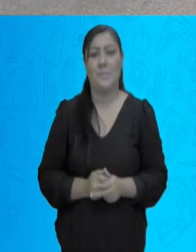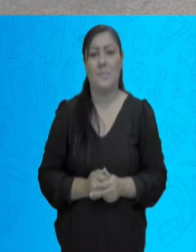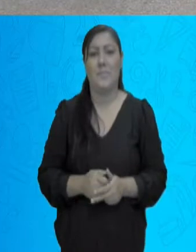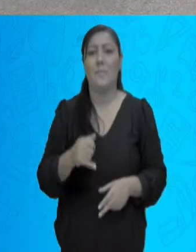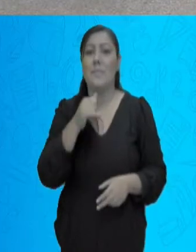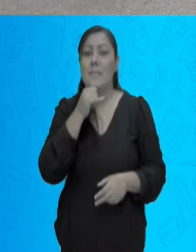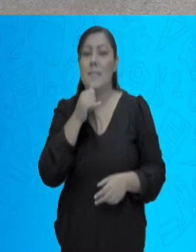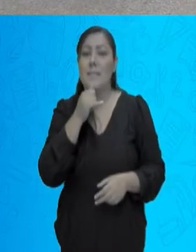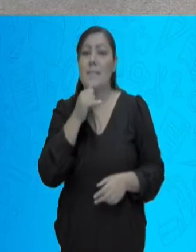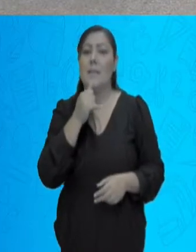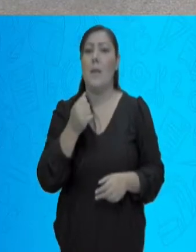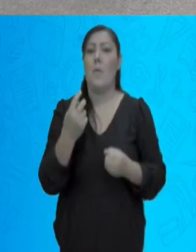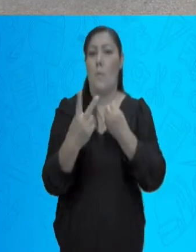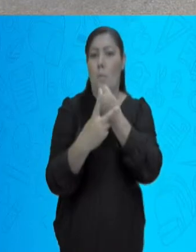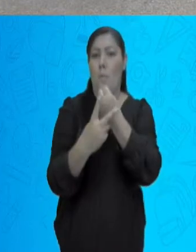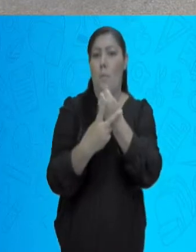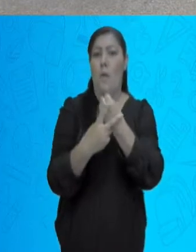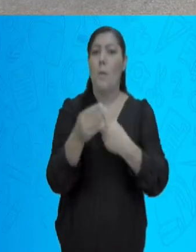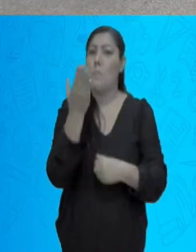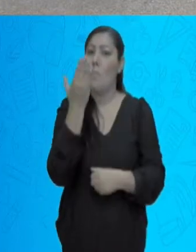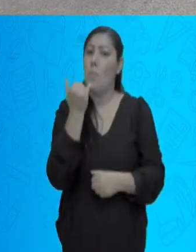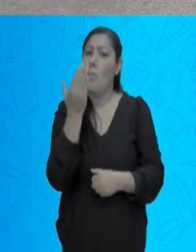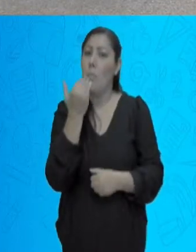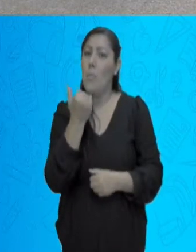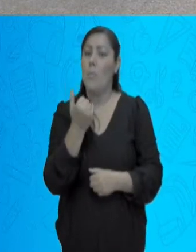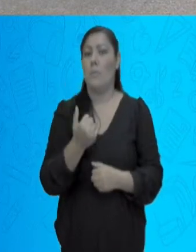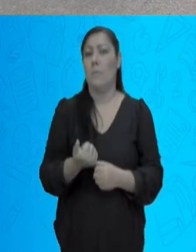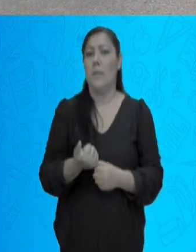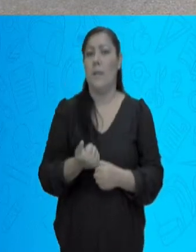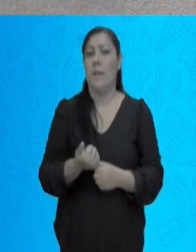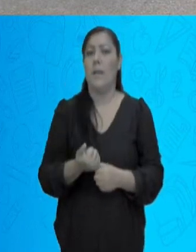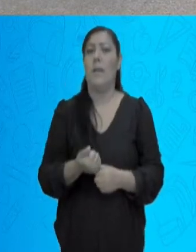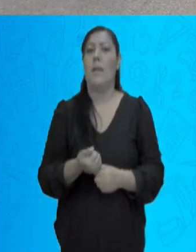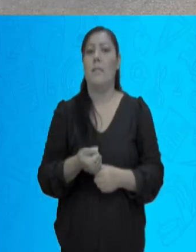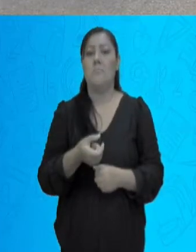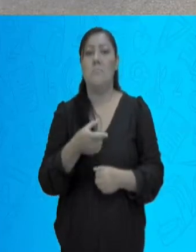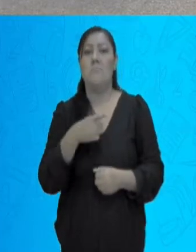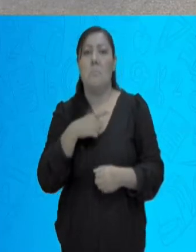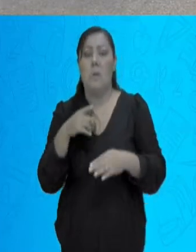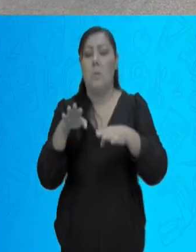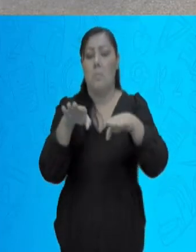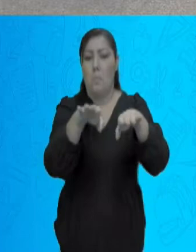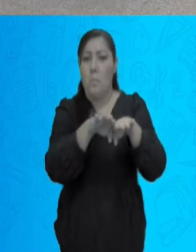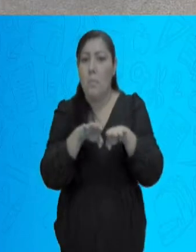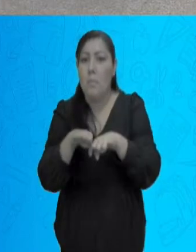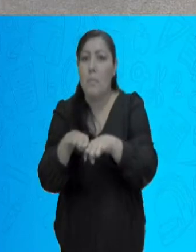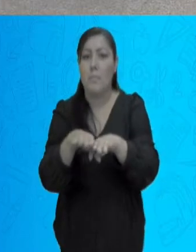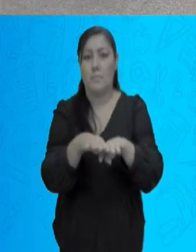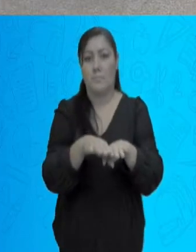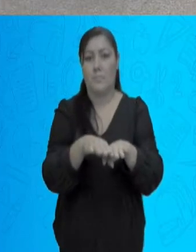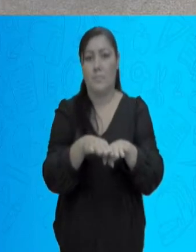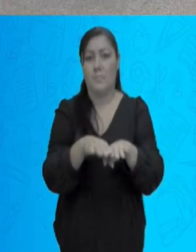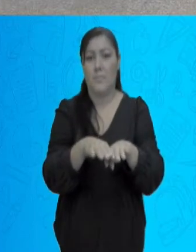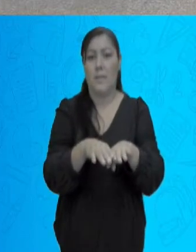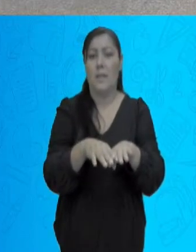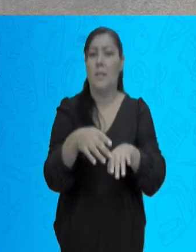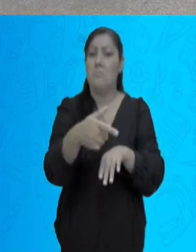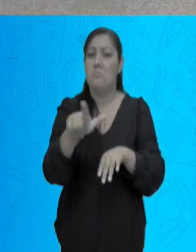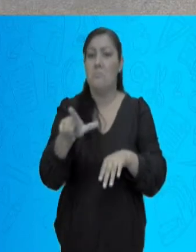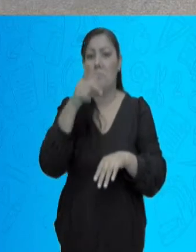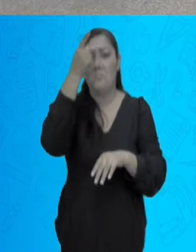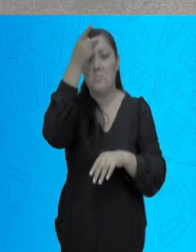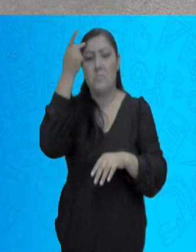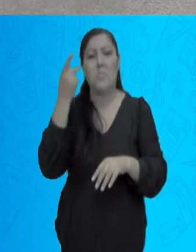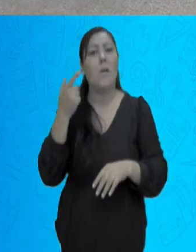um padrão, um modelo, que todo falante da língua portuguesa consegue flexionar